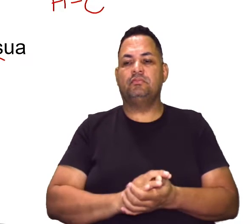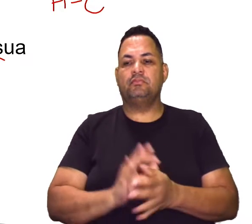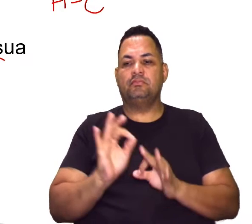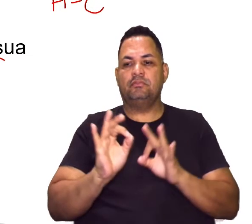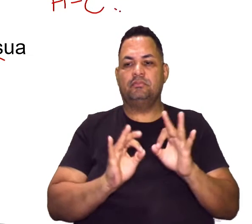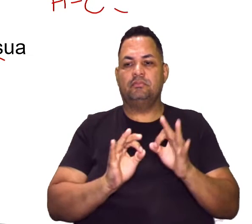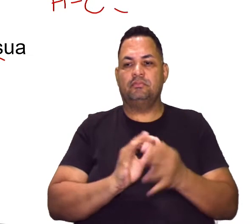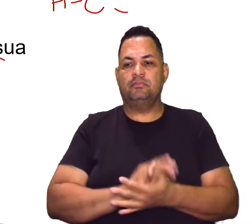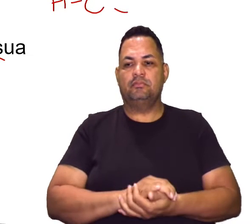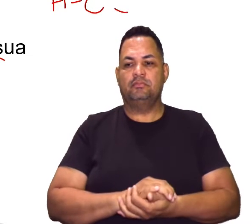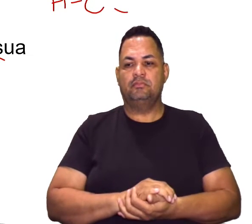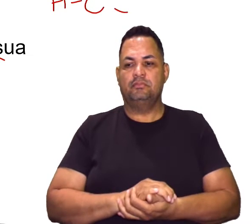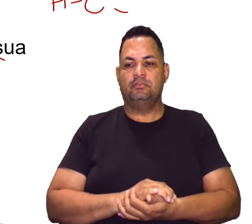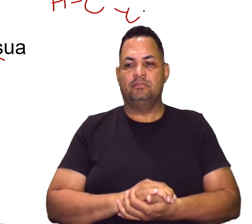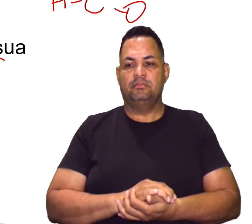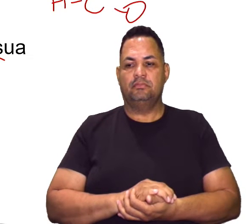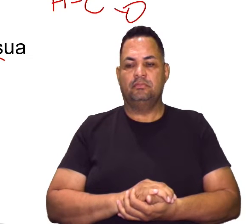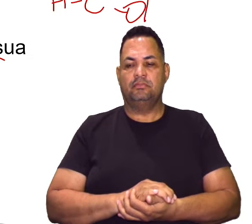dessa natureza. Ó.